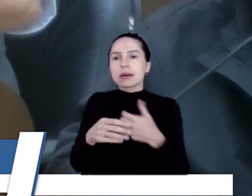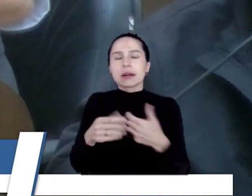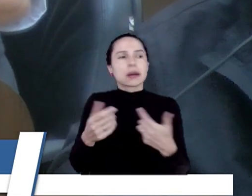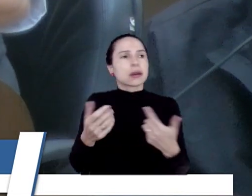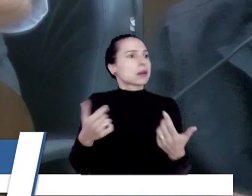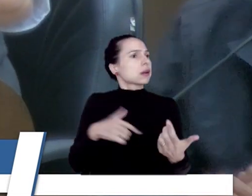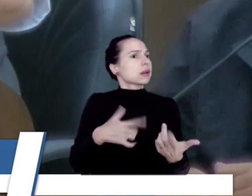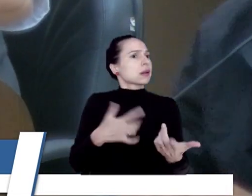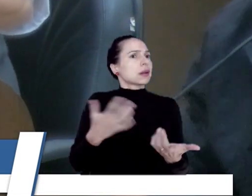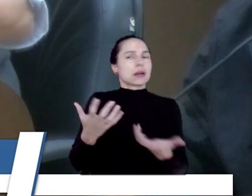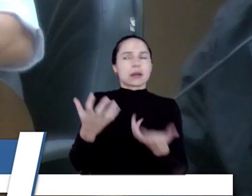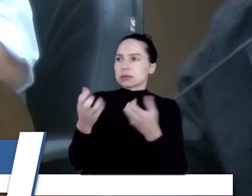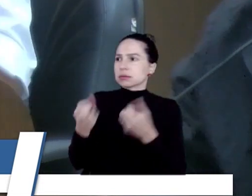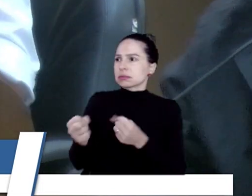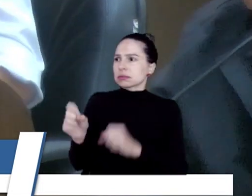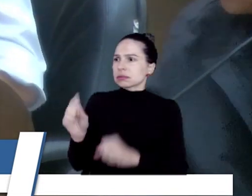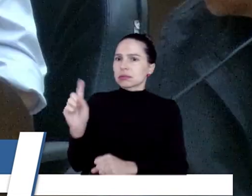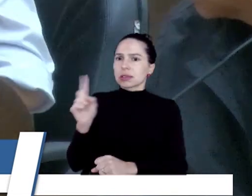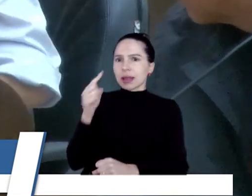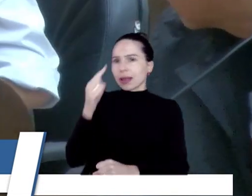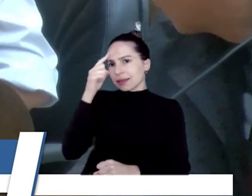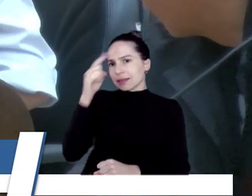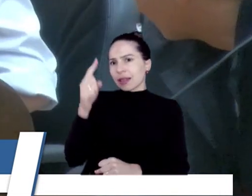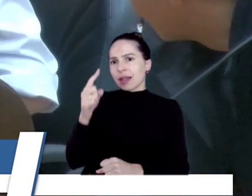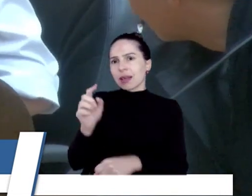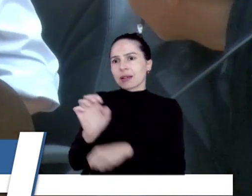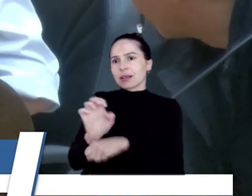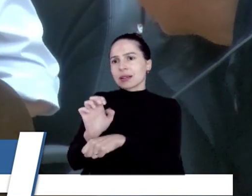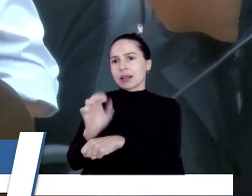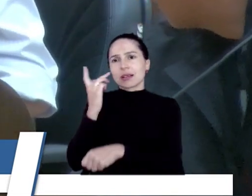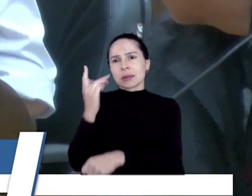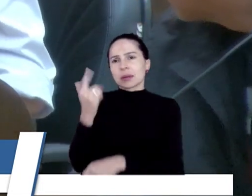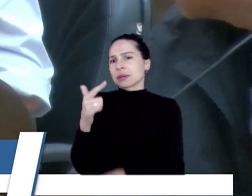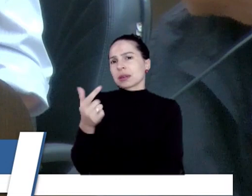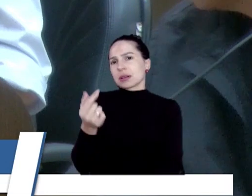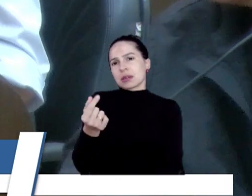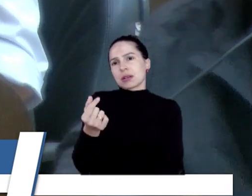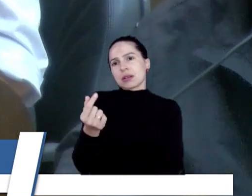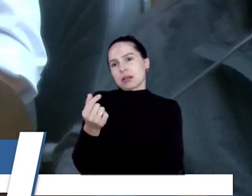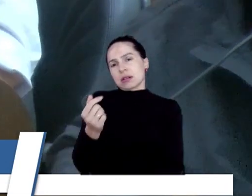corroborar com essa ideia de que o estado de São Paulo não tem dinheiro para abrir leitos.